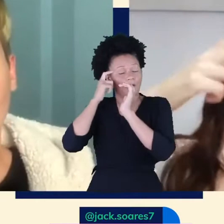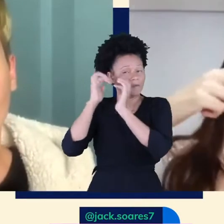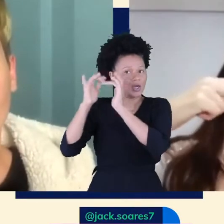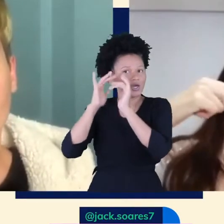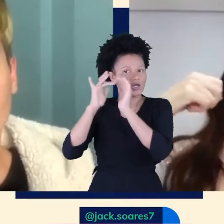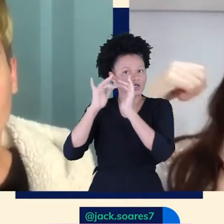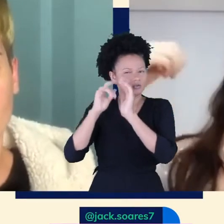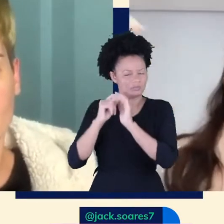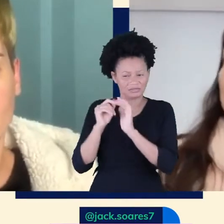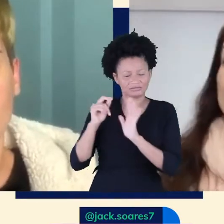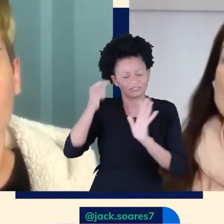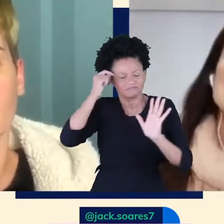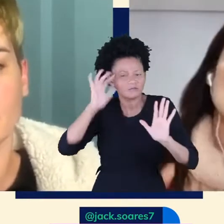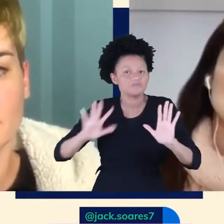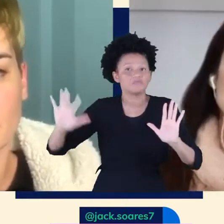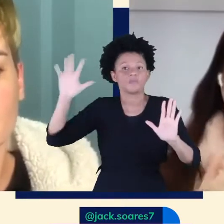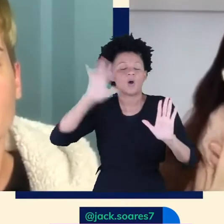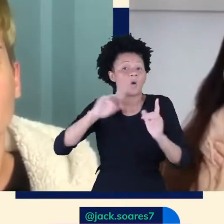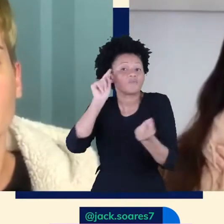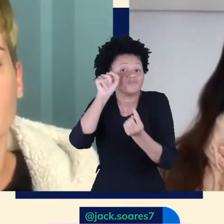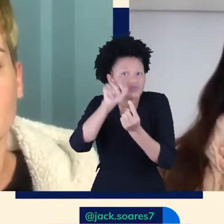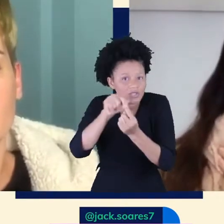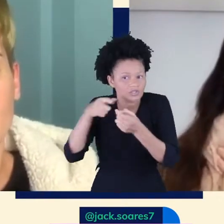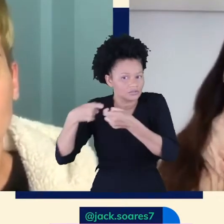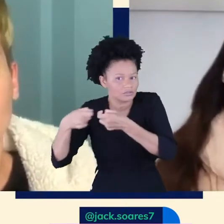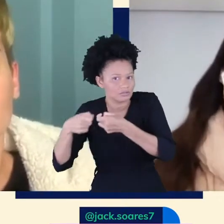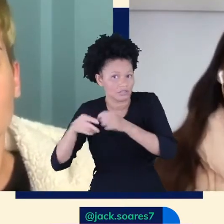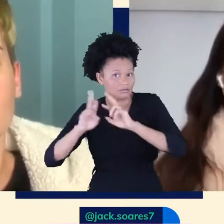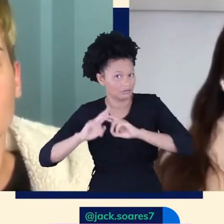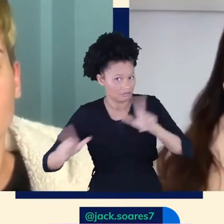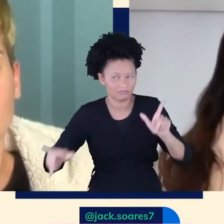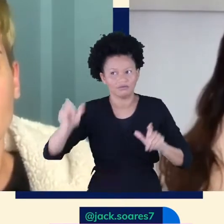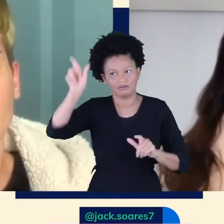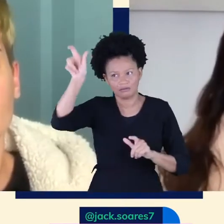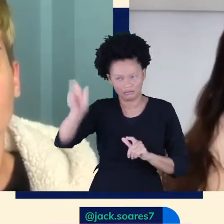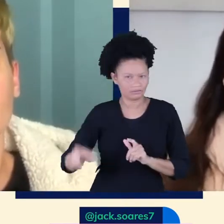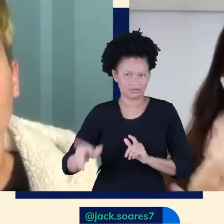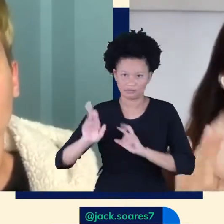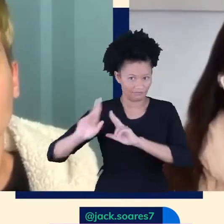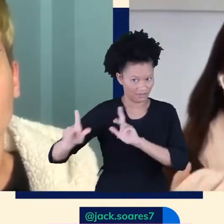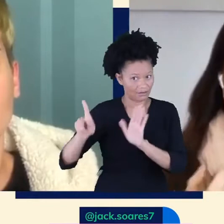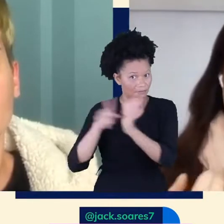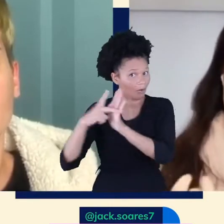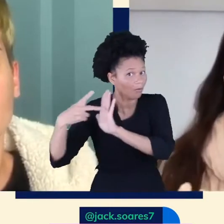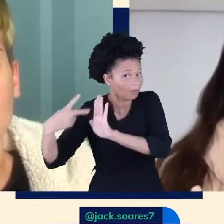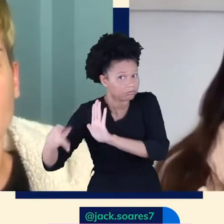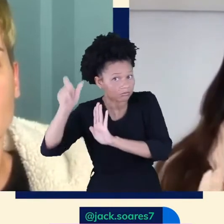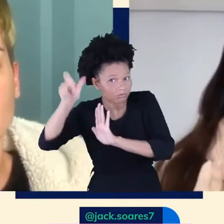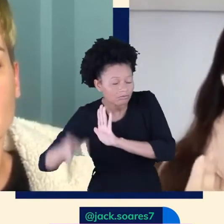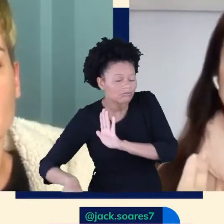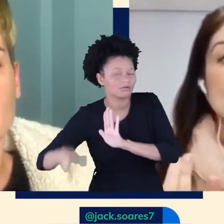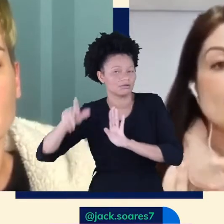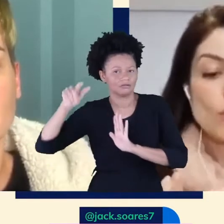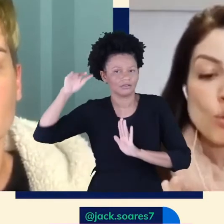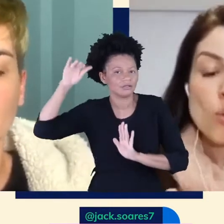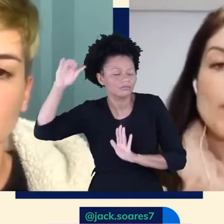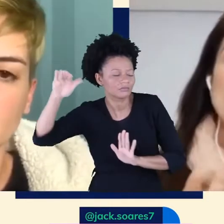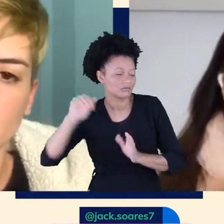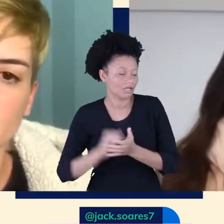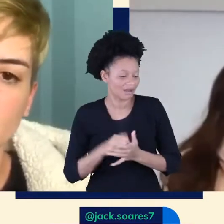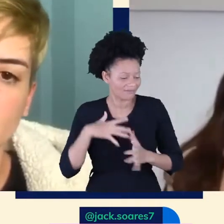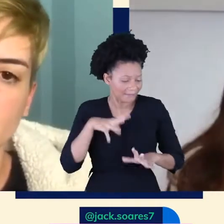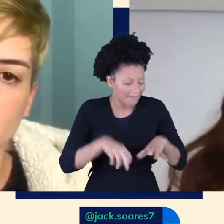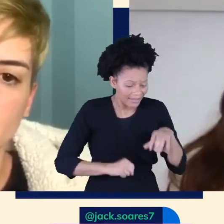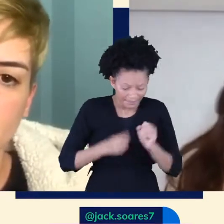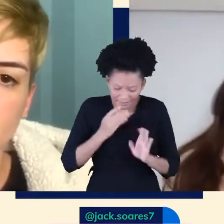para fantasiar e ter um objetivo sexual como o adulto tem. Então, a criança vai pegar para coçar, para se